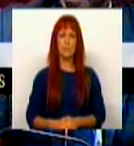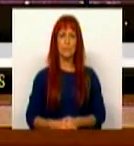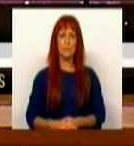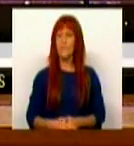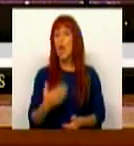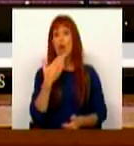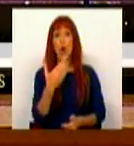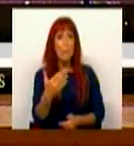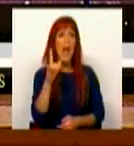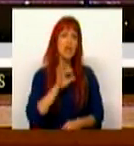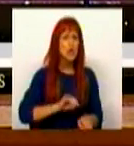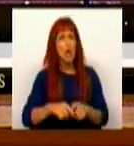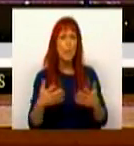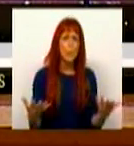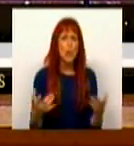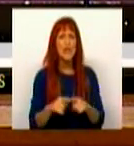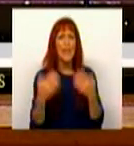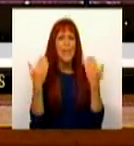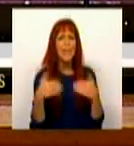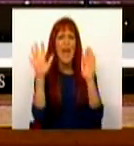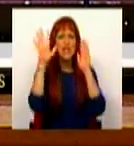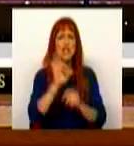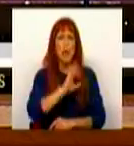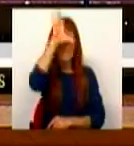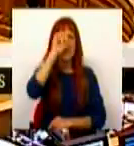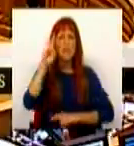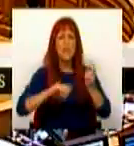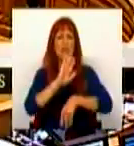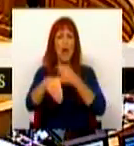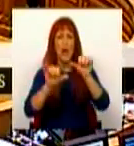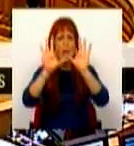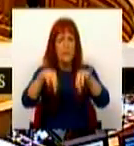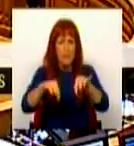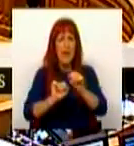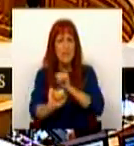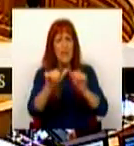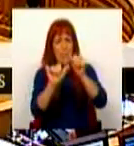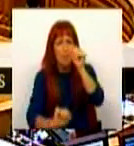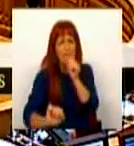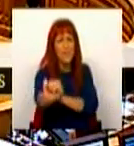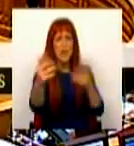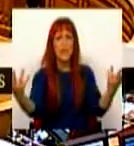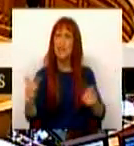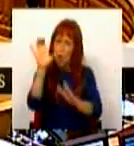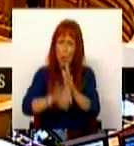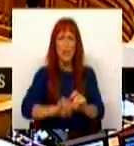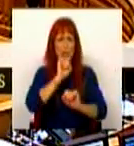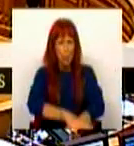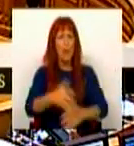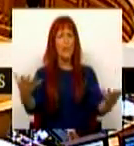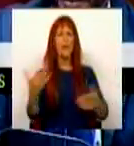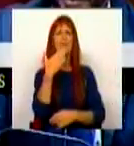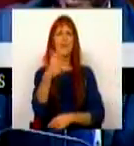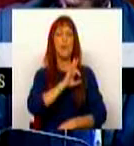Eu peço aos senhores deputados para deixarem o senhor Ministro das Finanças terminar a sua intervenção em condições, faz favor.